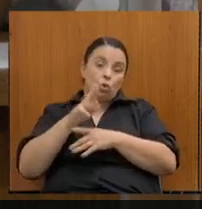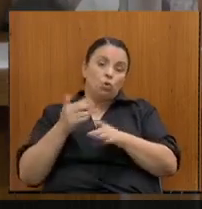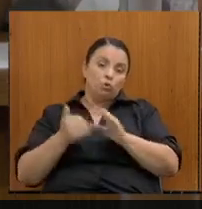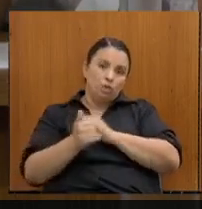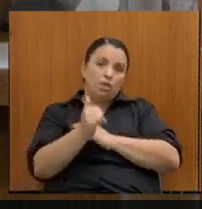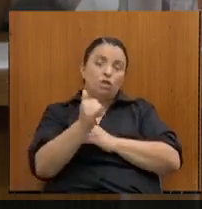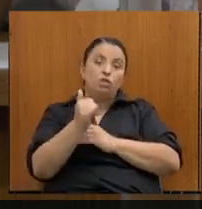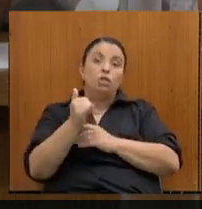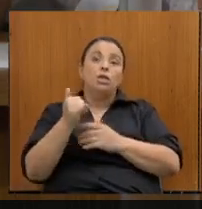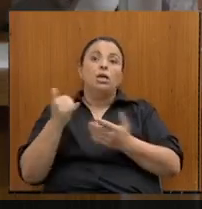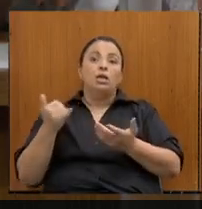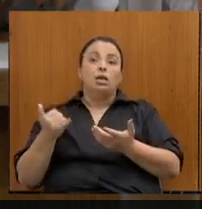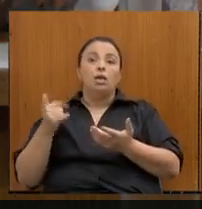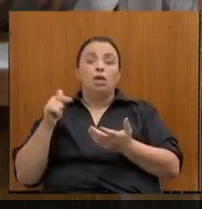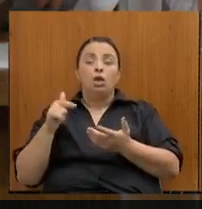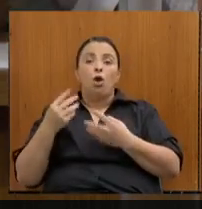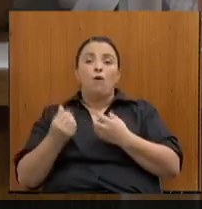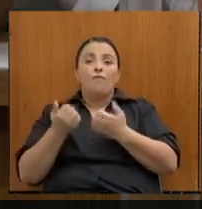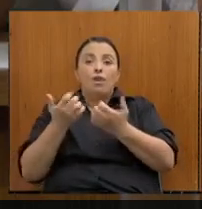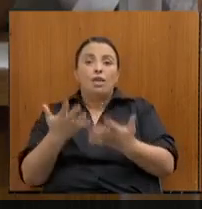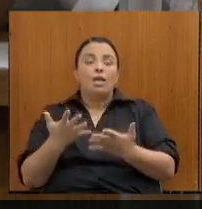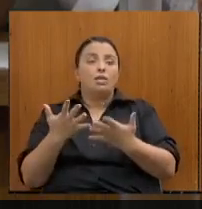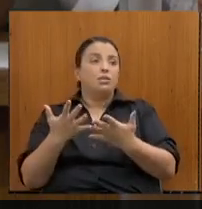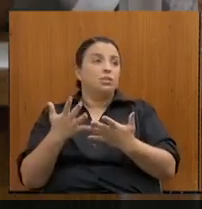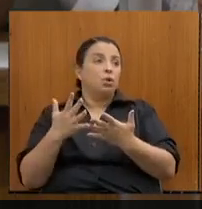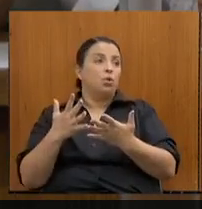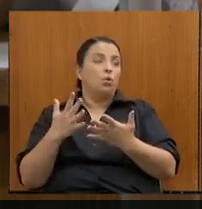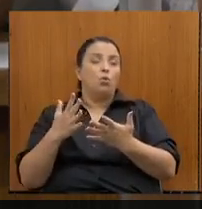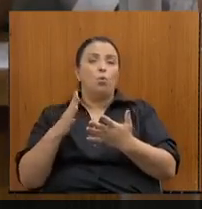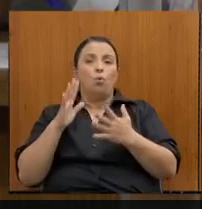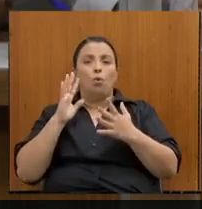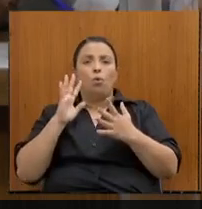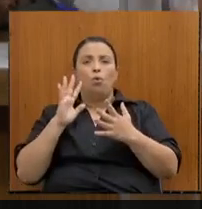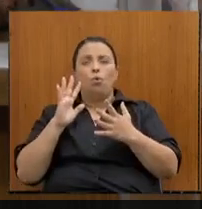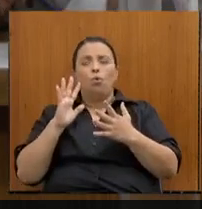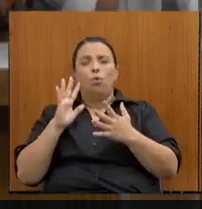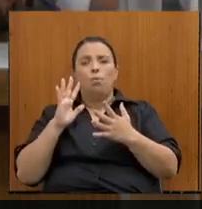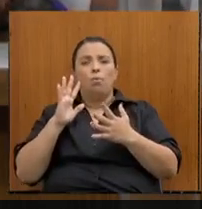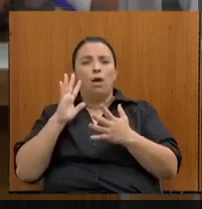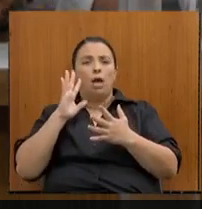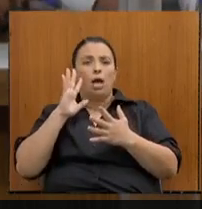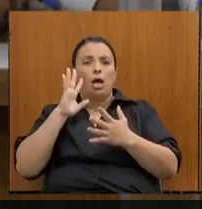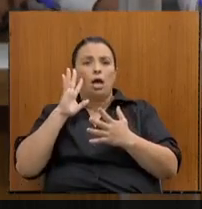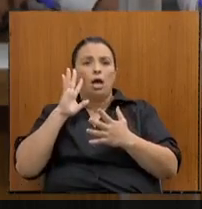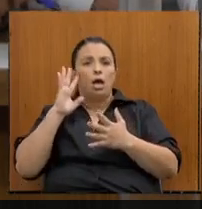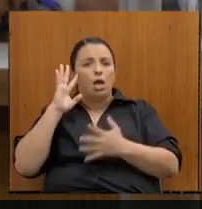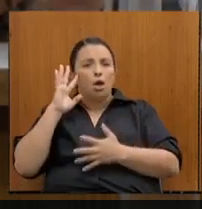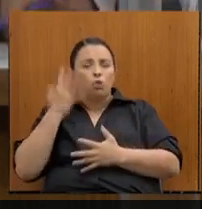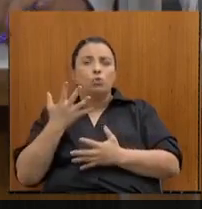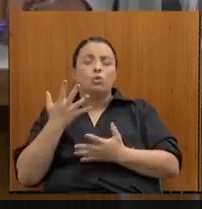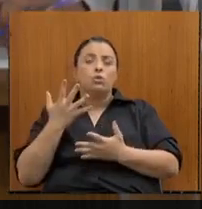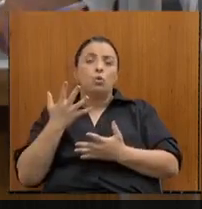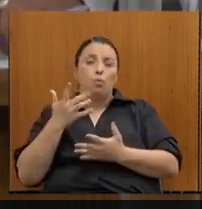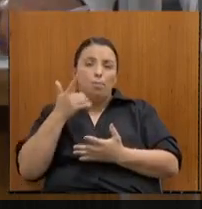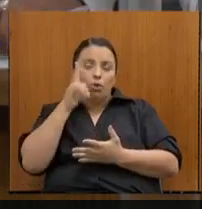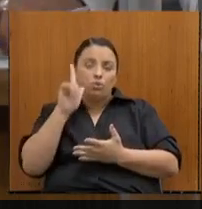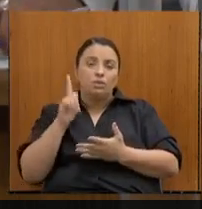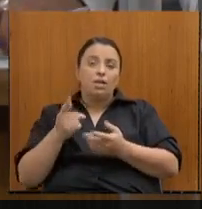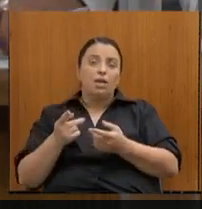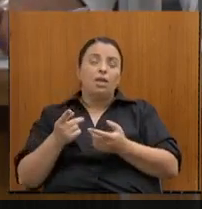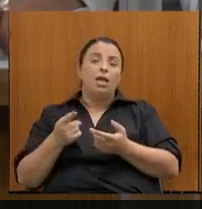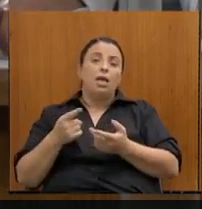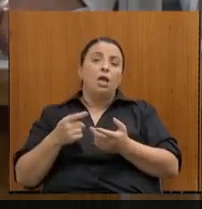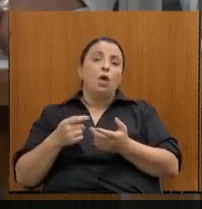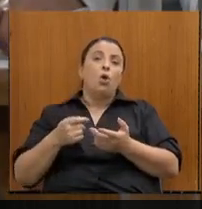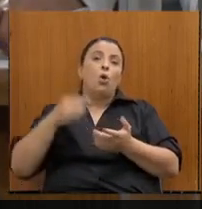aí uma oportunidade né uma solução para terceirizar esse investimento anexo E desde 2015 tá